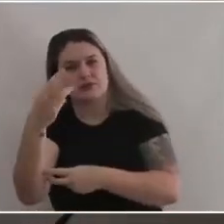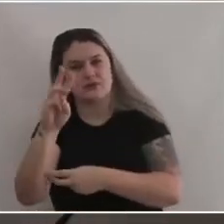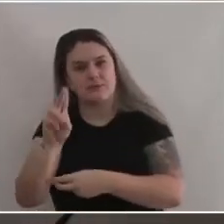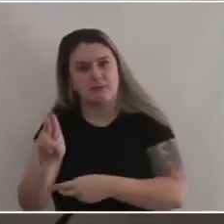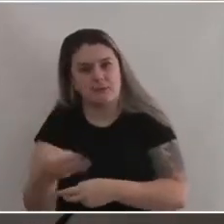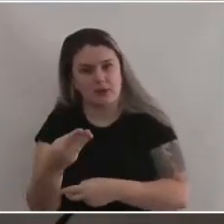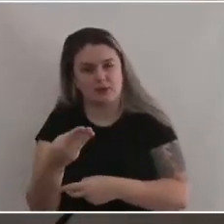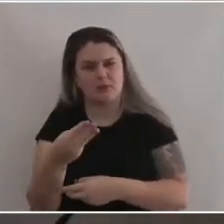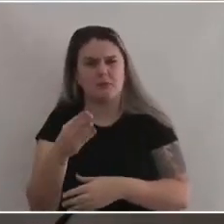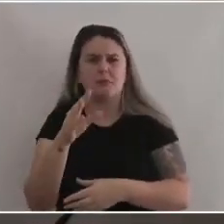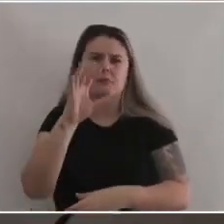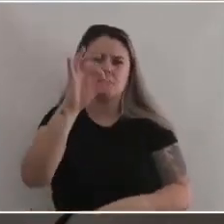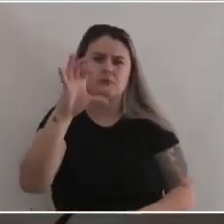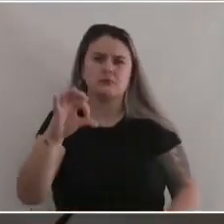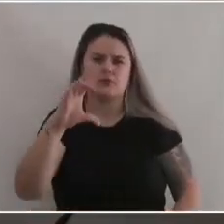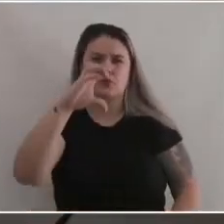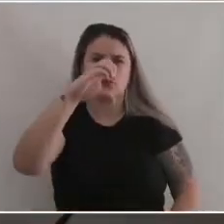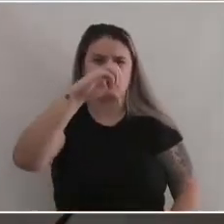13.728.000, um percentual de